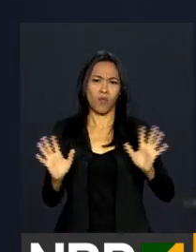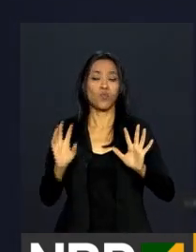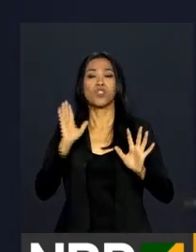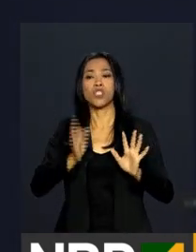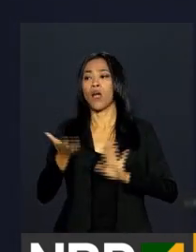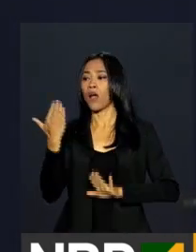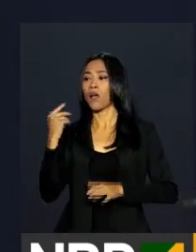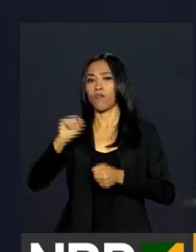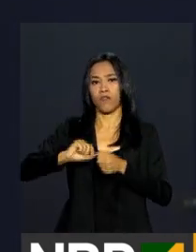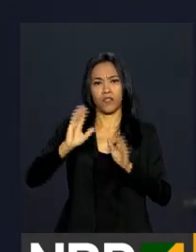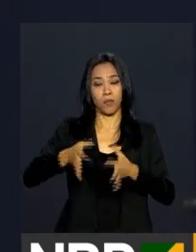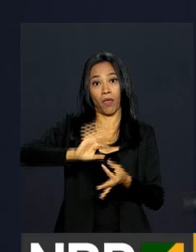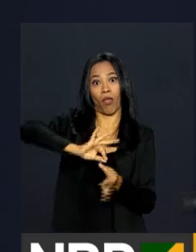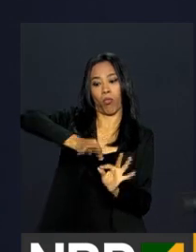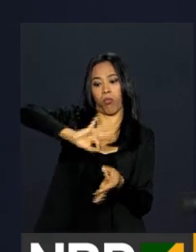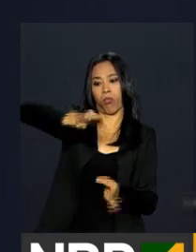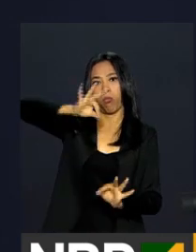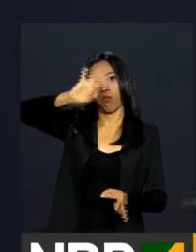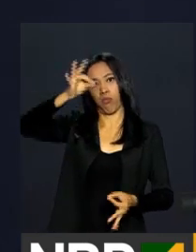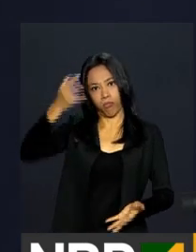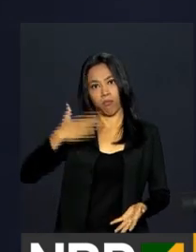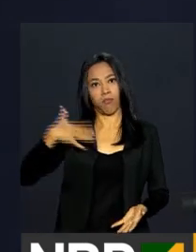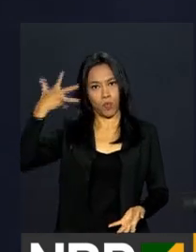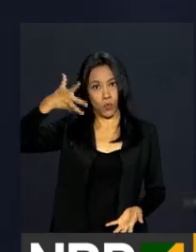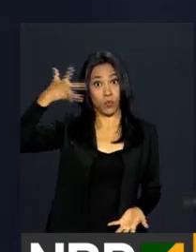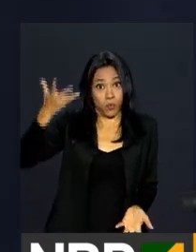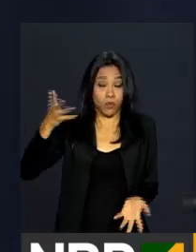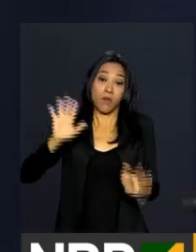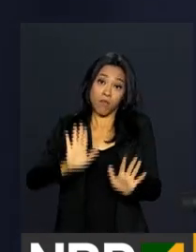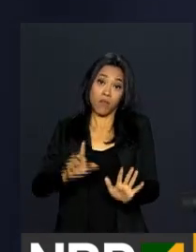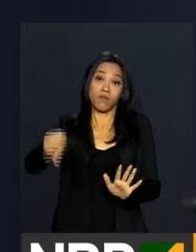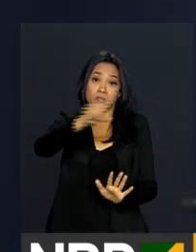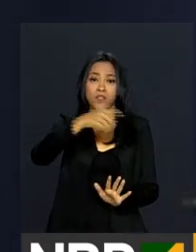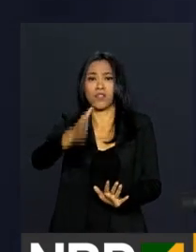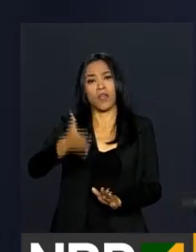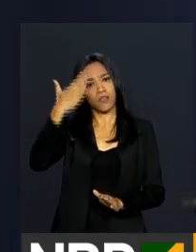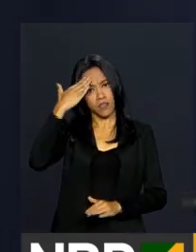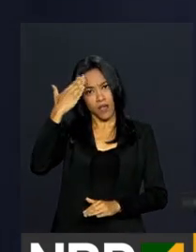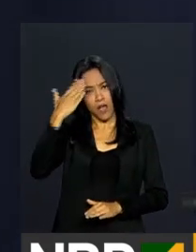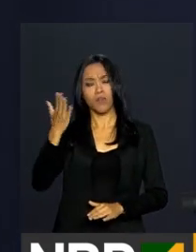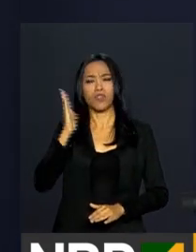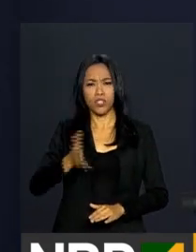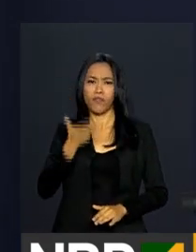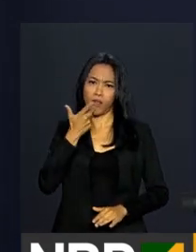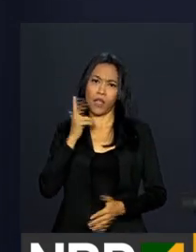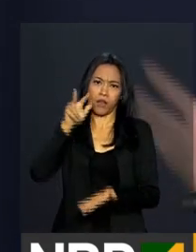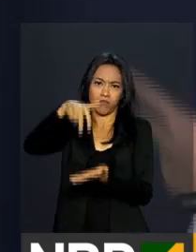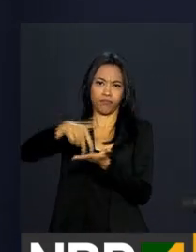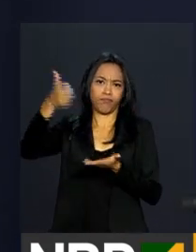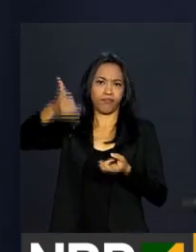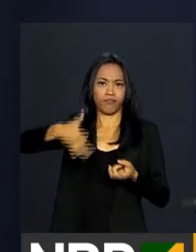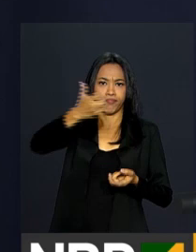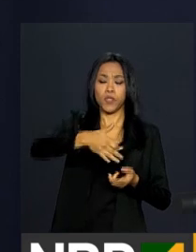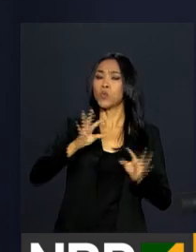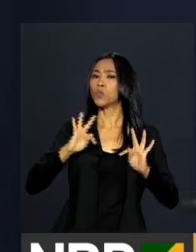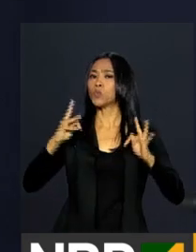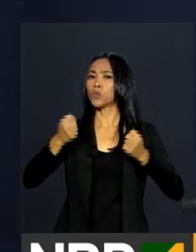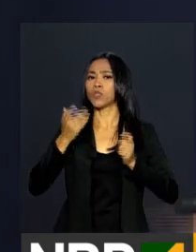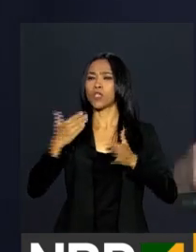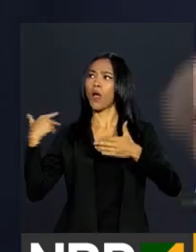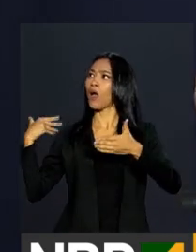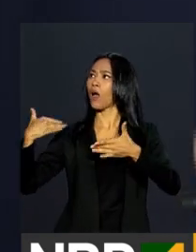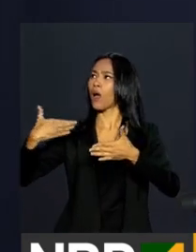que estenderia demasiadamente a minha fala, mas os senhores e as senhoras sabem, e já mencionaram aqui, tudo aquilo que foi feito ao longo do